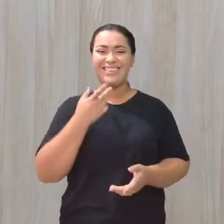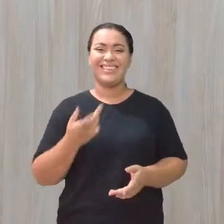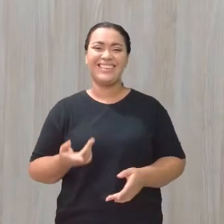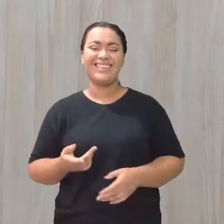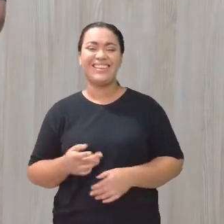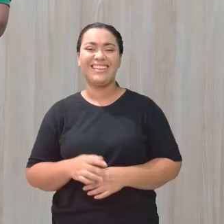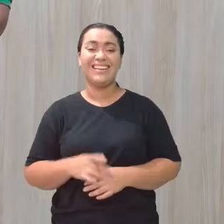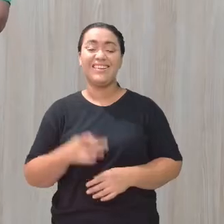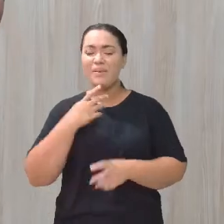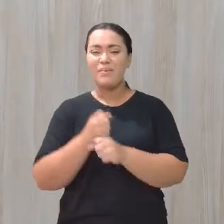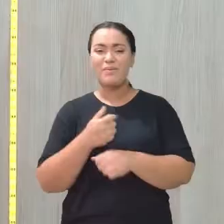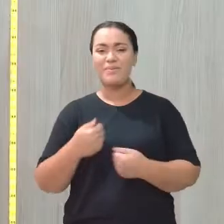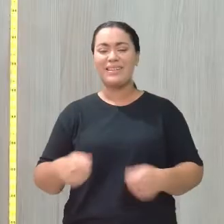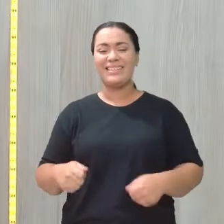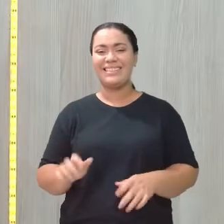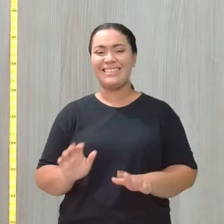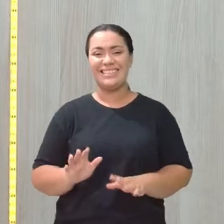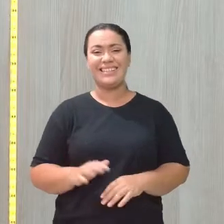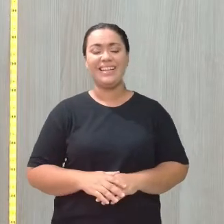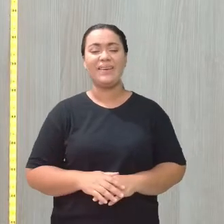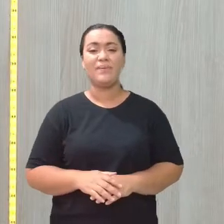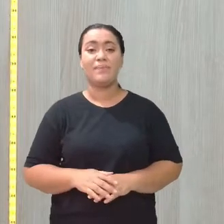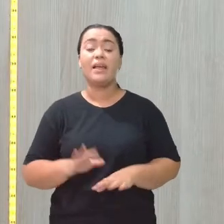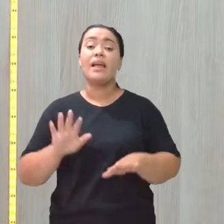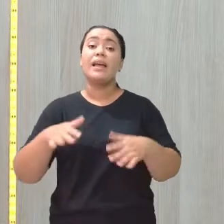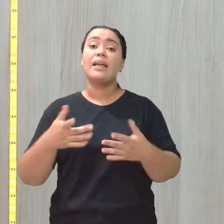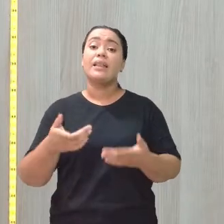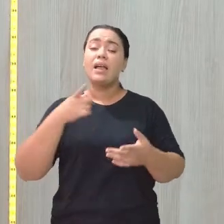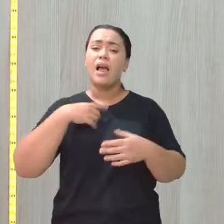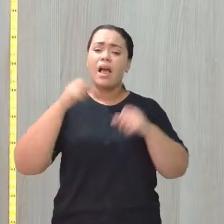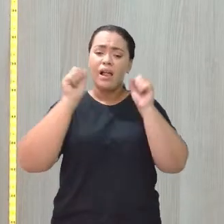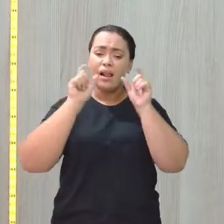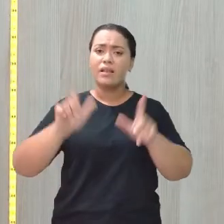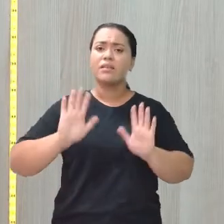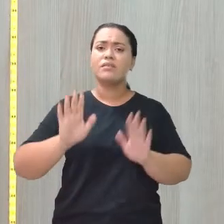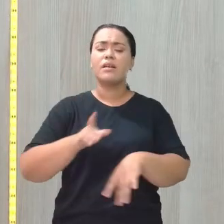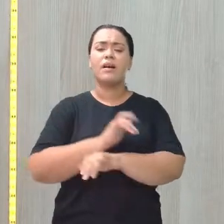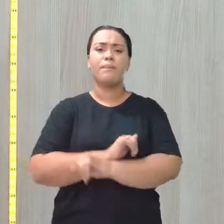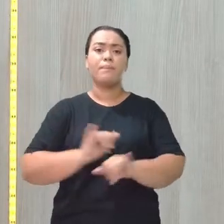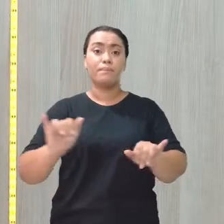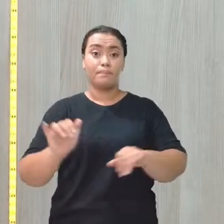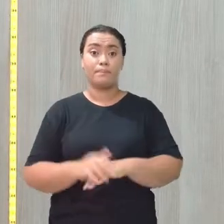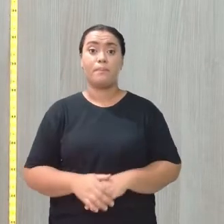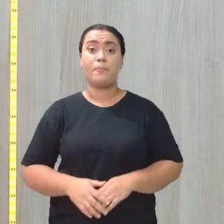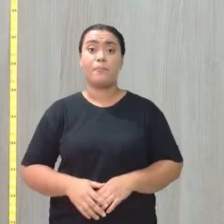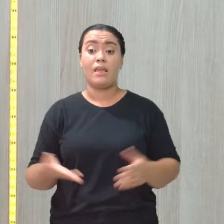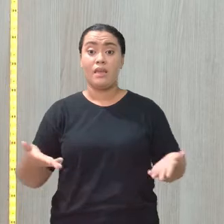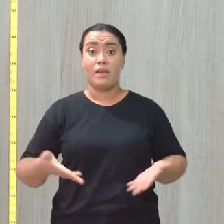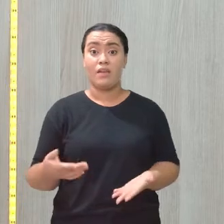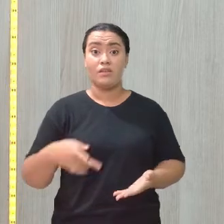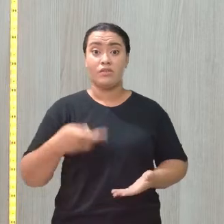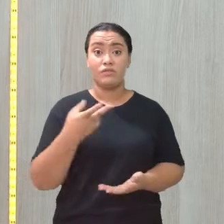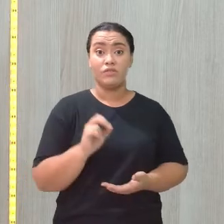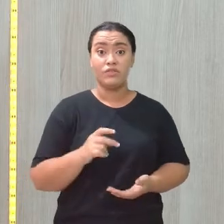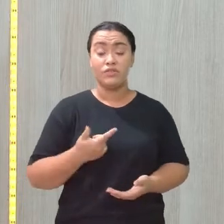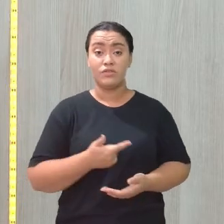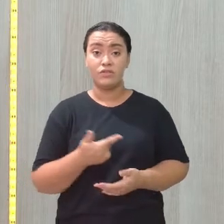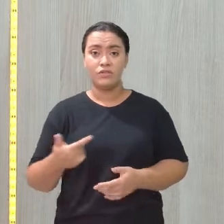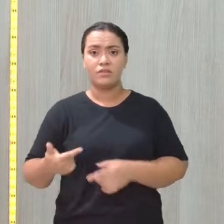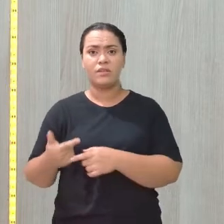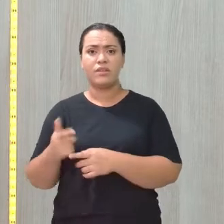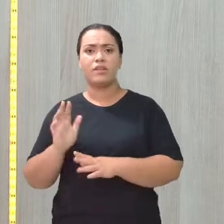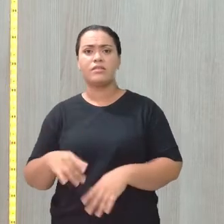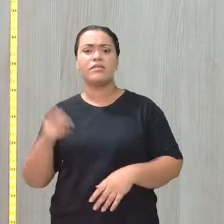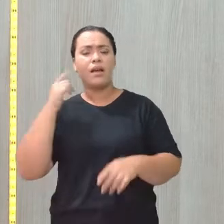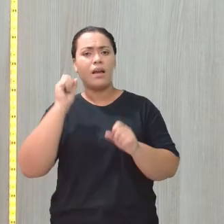não. Então, minha gente, esse alerta já estava aí. Hoje nós estamos, 2022, já com esse